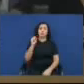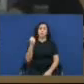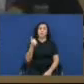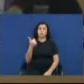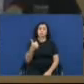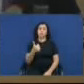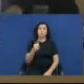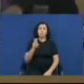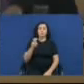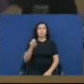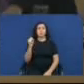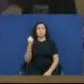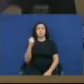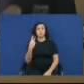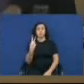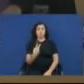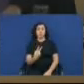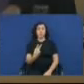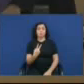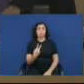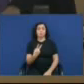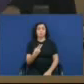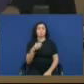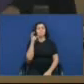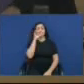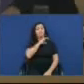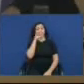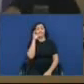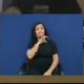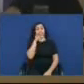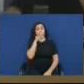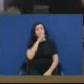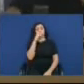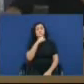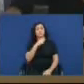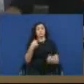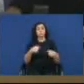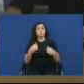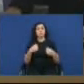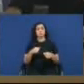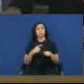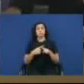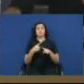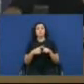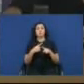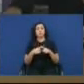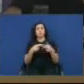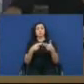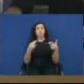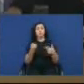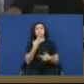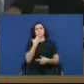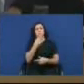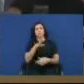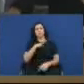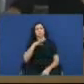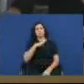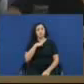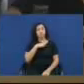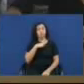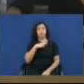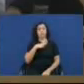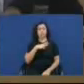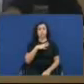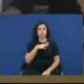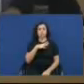581 e 582, com uma certa urgência de ser lido, visto que eles trarão uma benfeitoria para a nossa